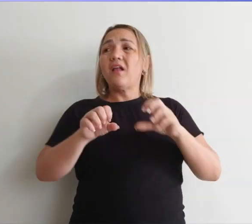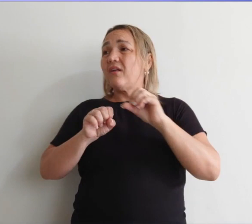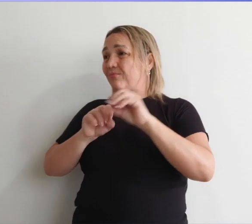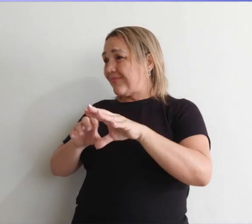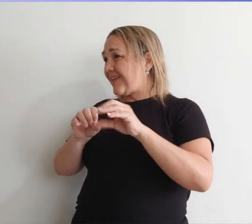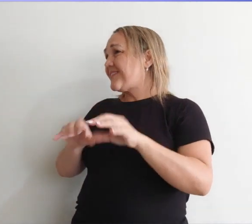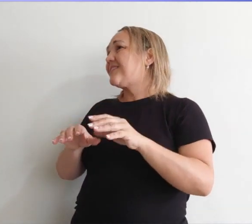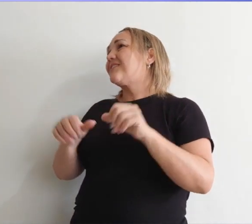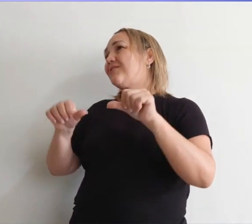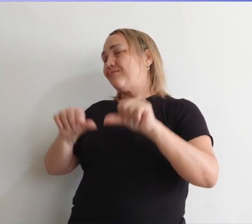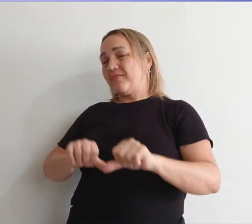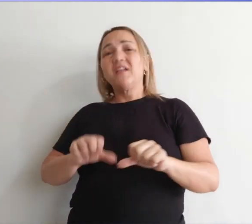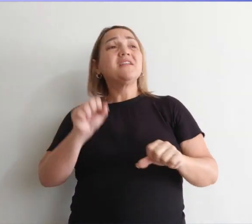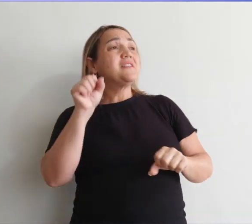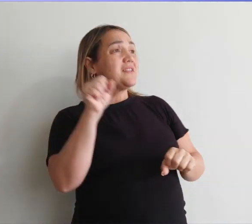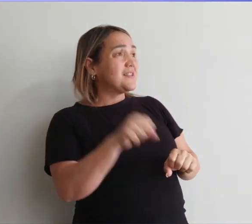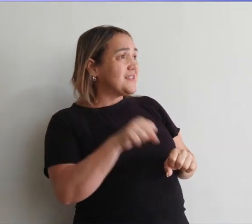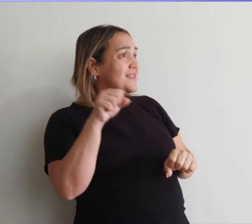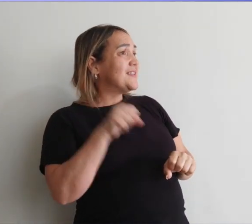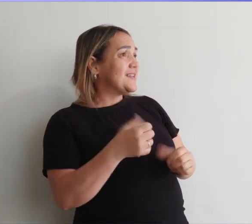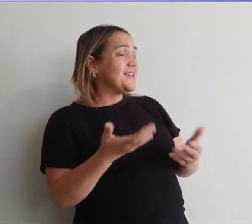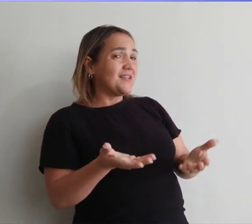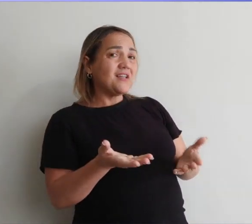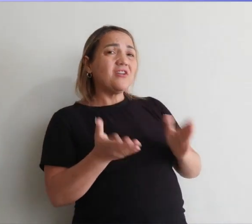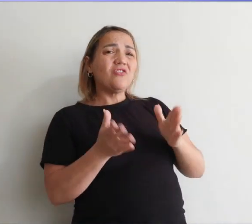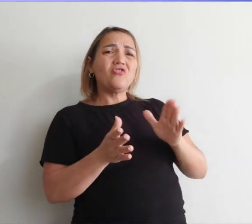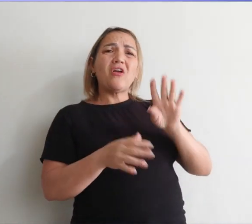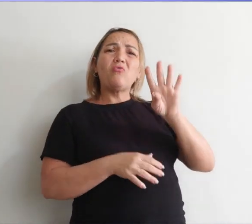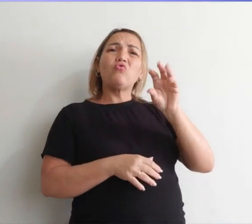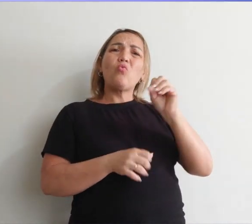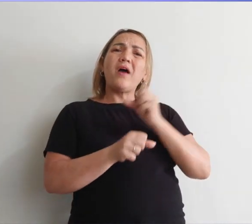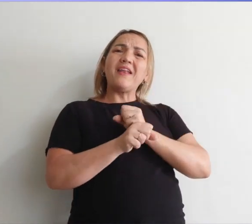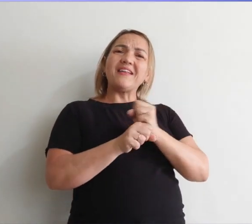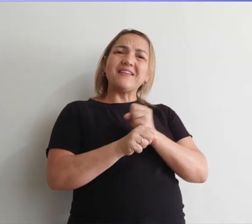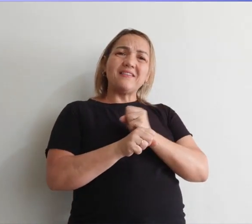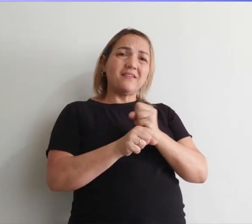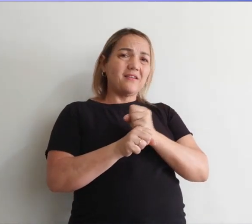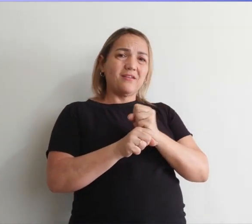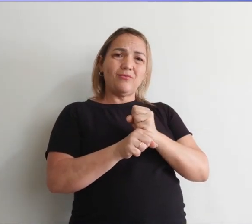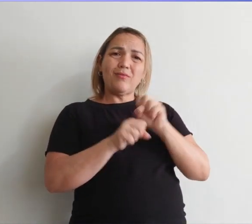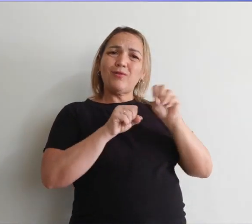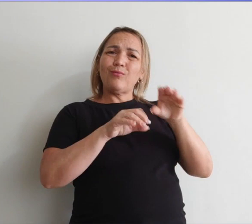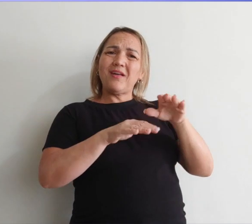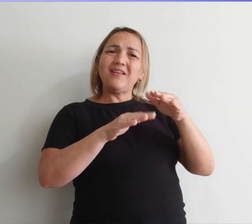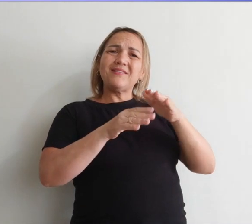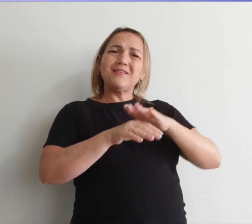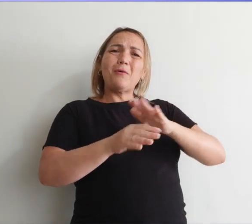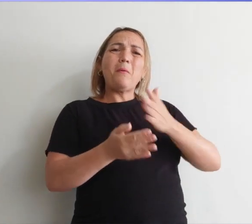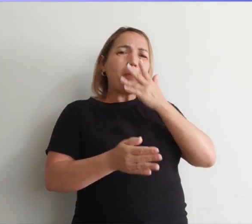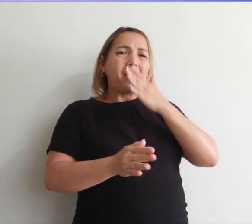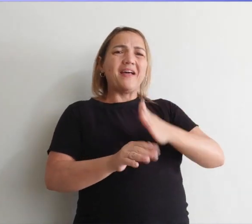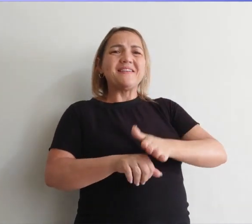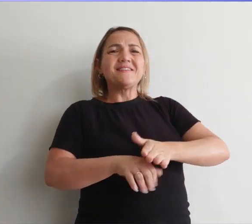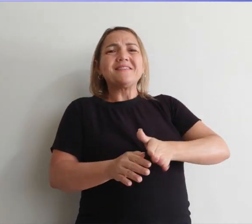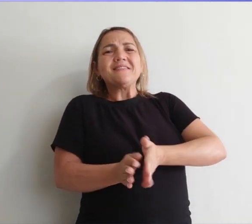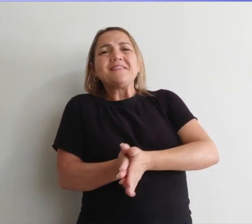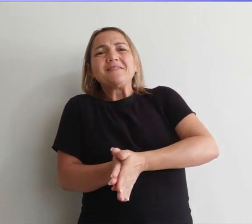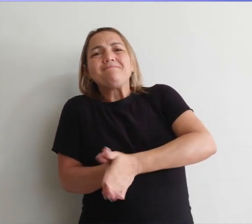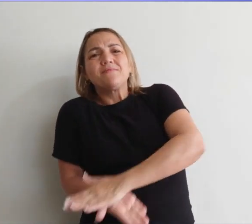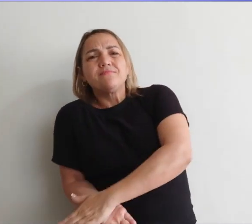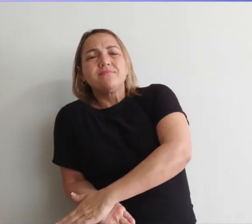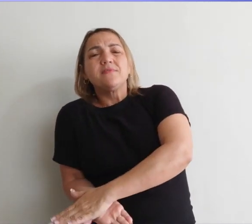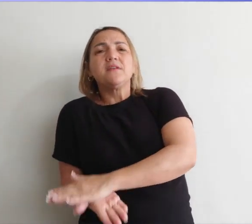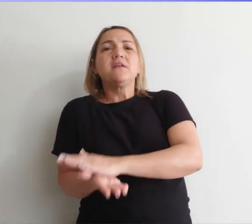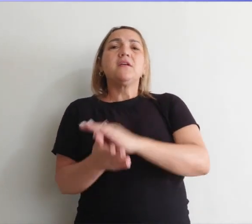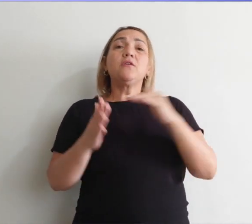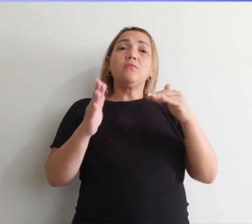consequência. A educação está sendo, já vem há uns 40 anos sendo sucateada, mas assim, nos últimos